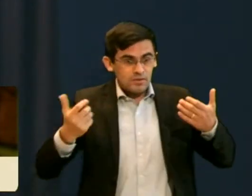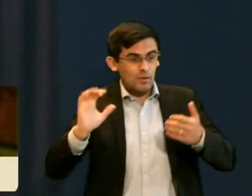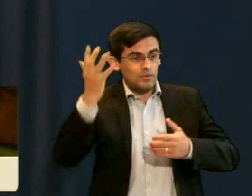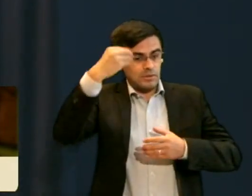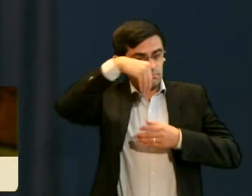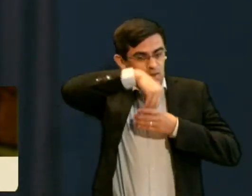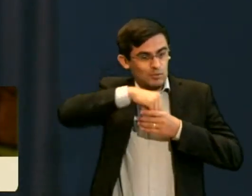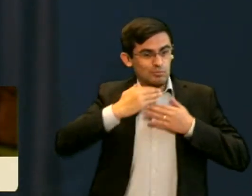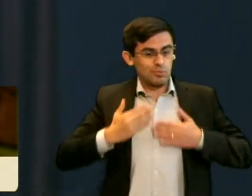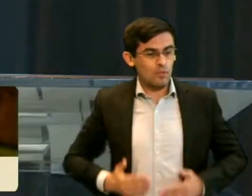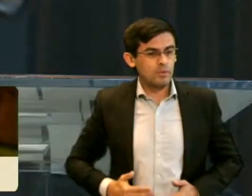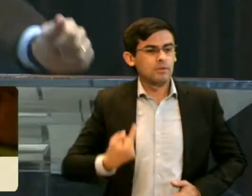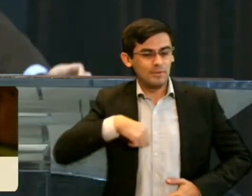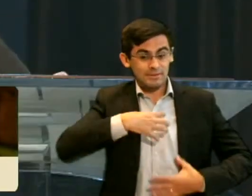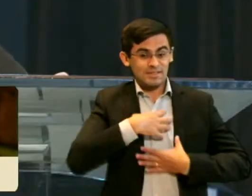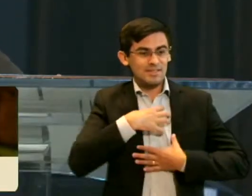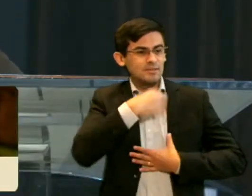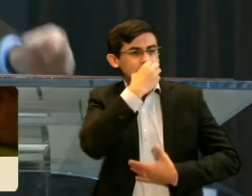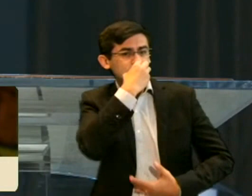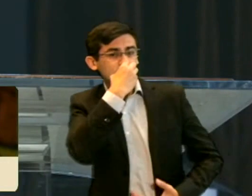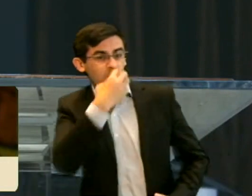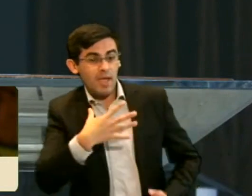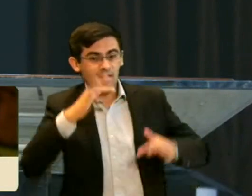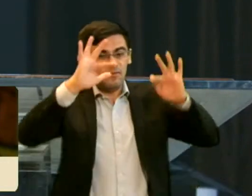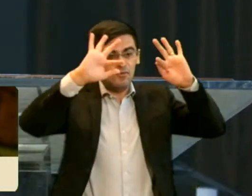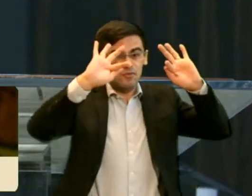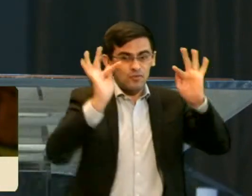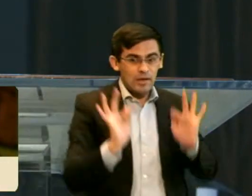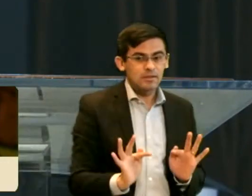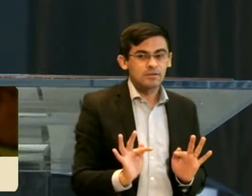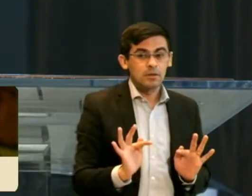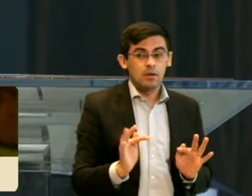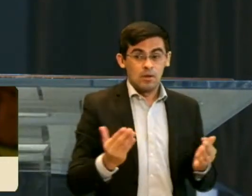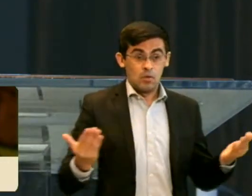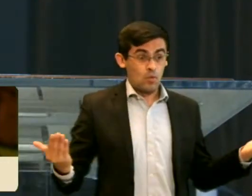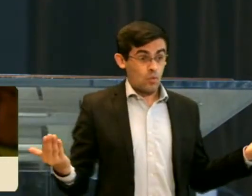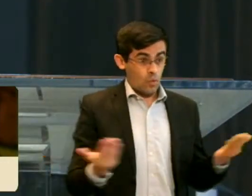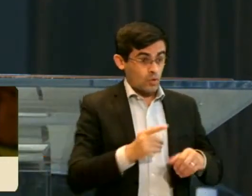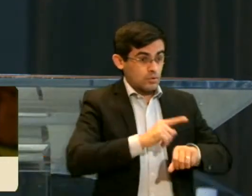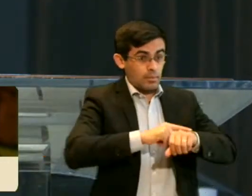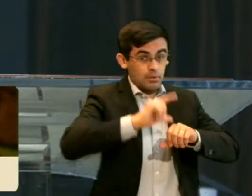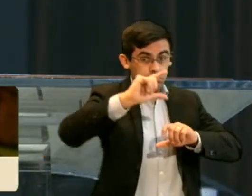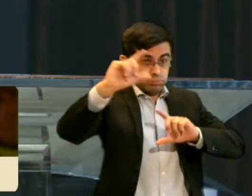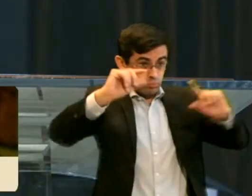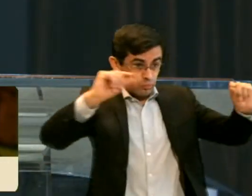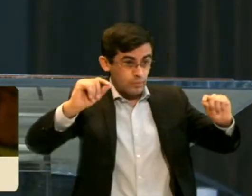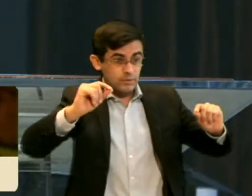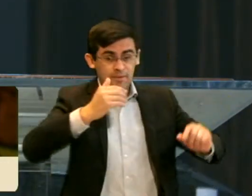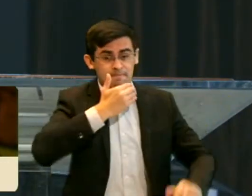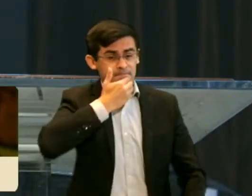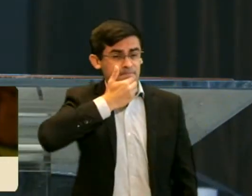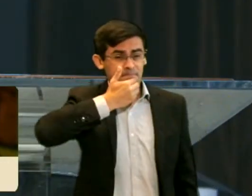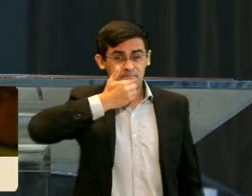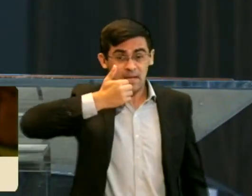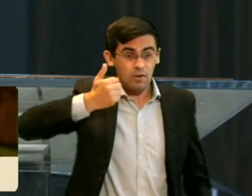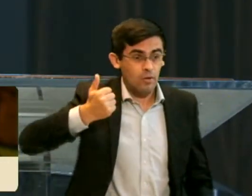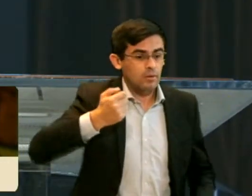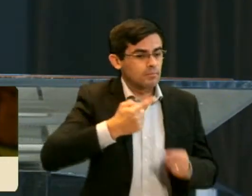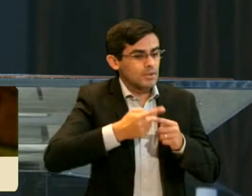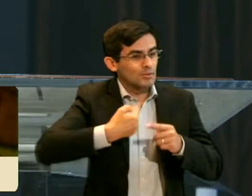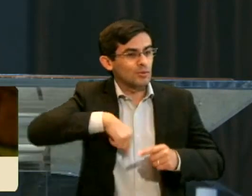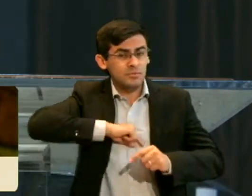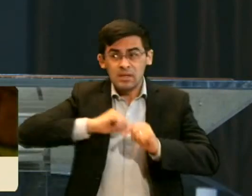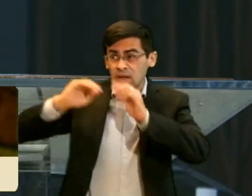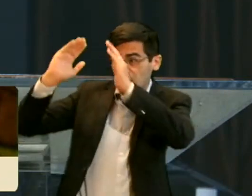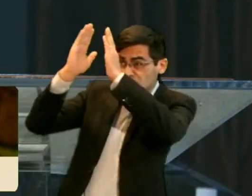da gente, para que a gente se sentisse melhor. Hoje você vai sair daqui se sentindo melhor. Porque nós vamos adorar,